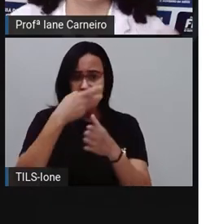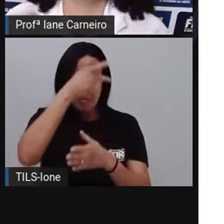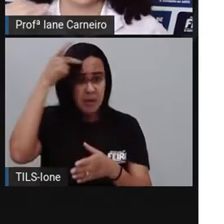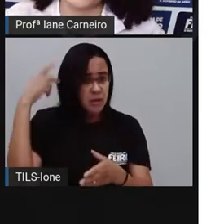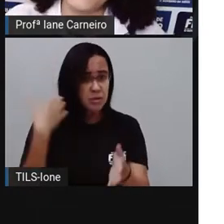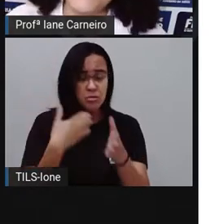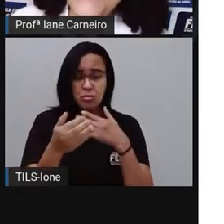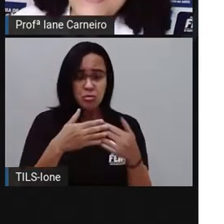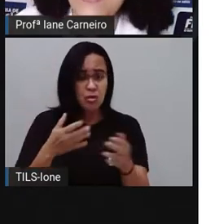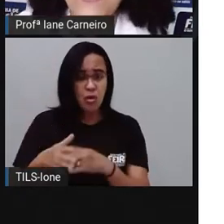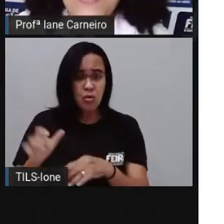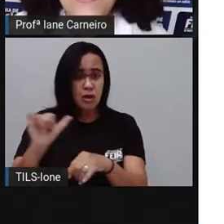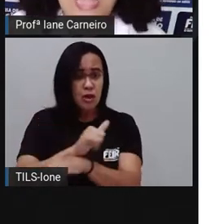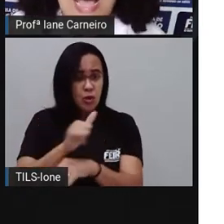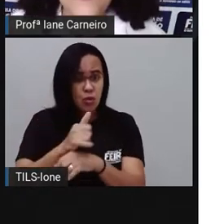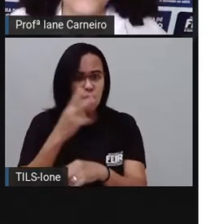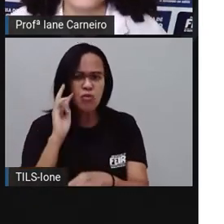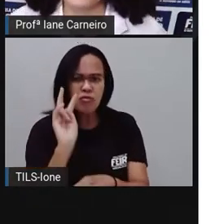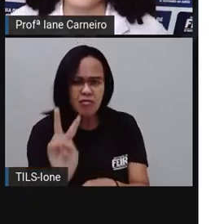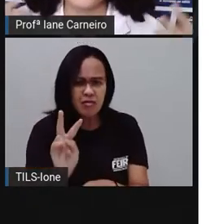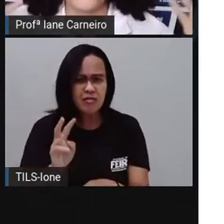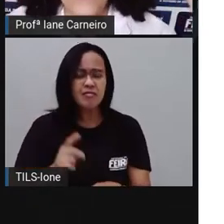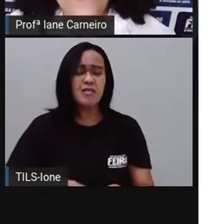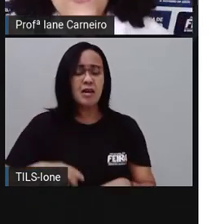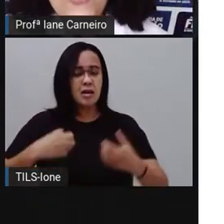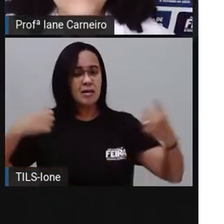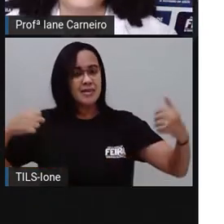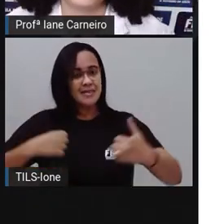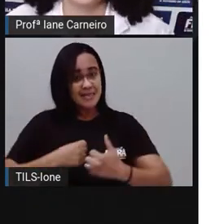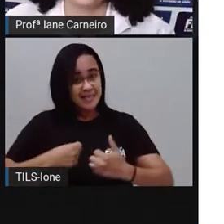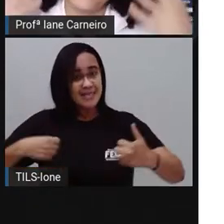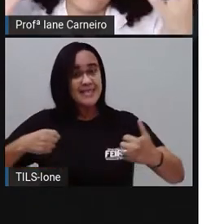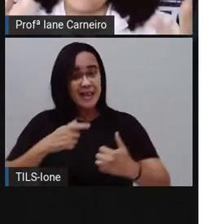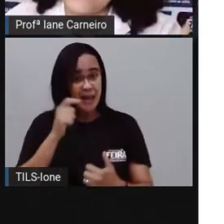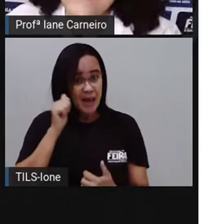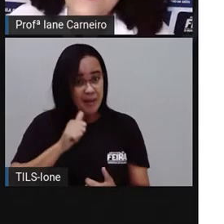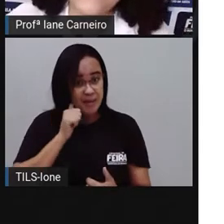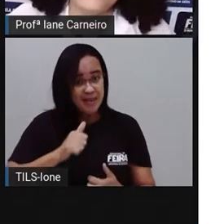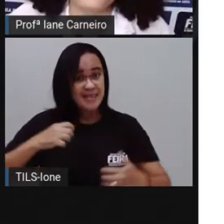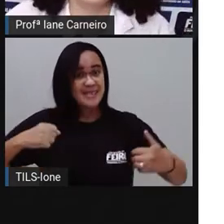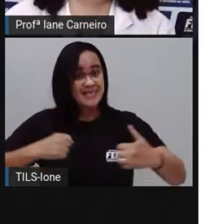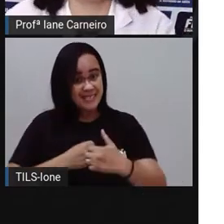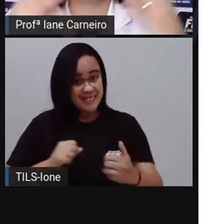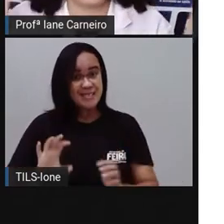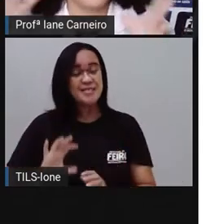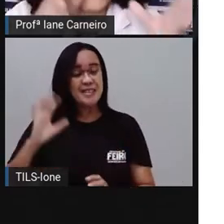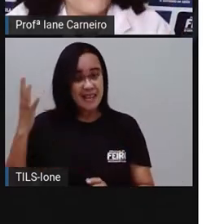Rosane tocando o hino da sua cidade, né, então fazendo algo, né, em homenagem à sua cidade.